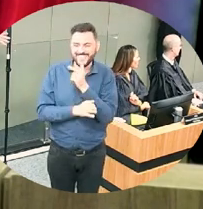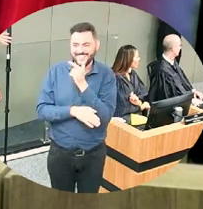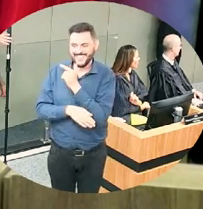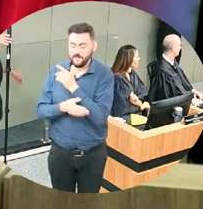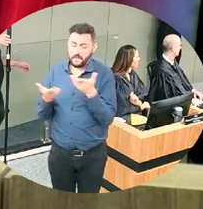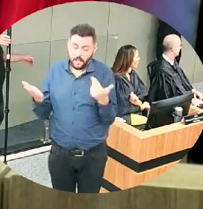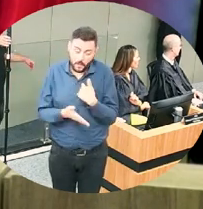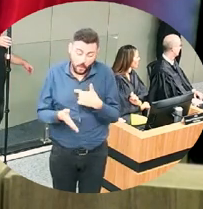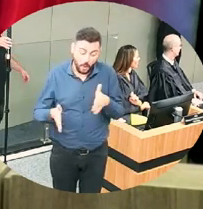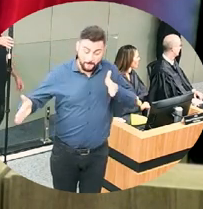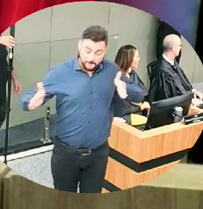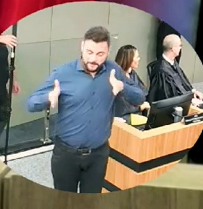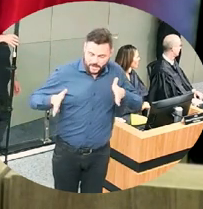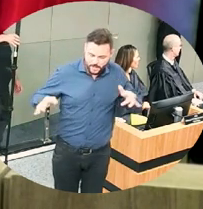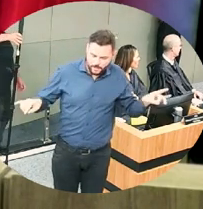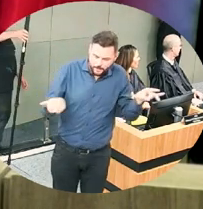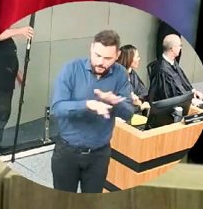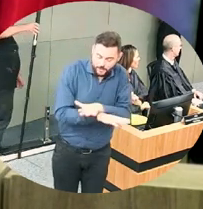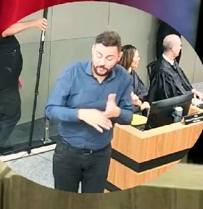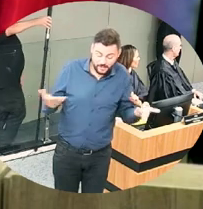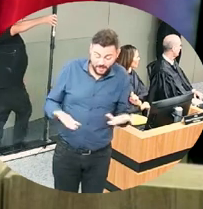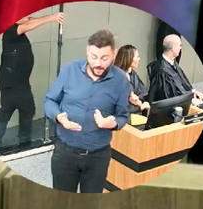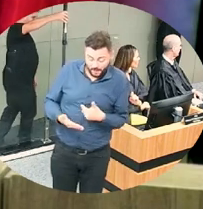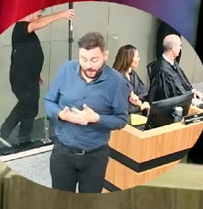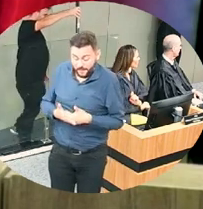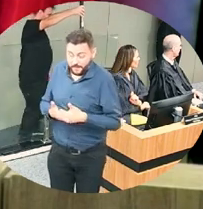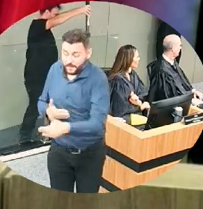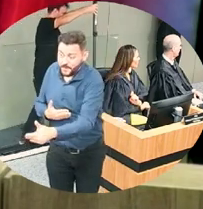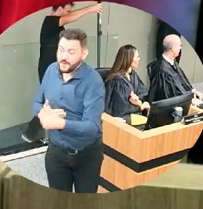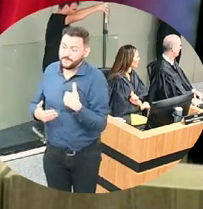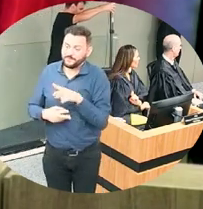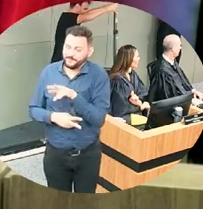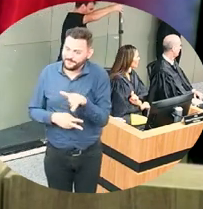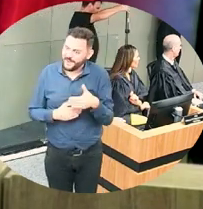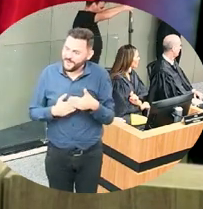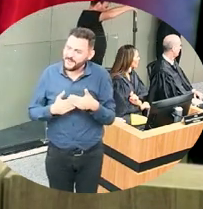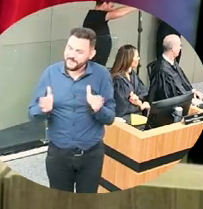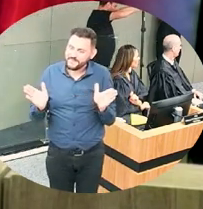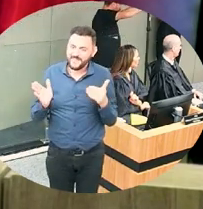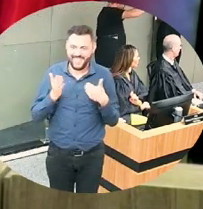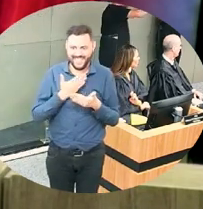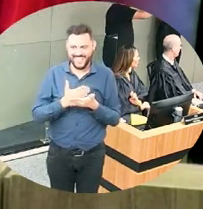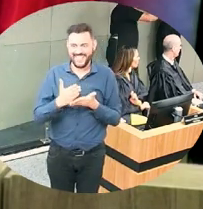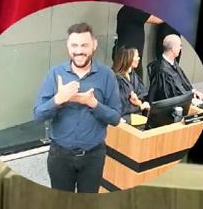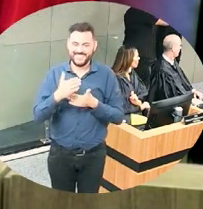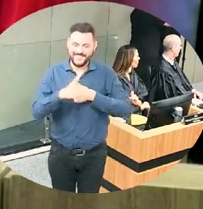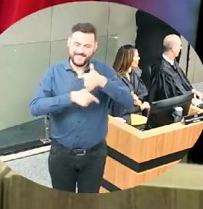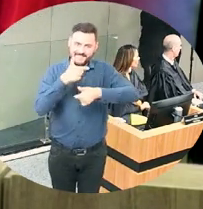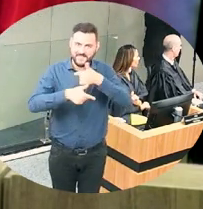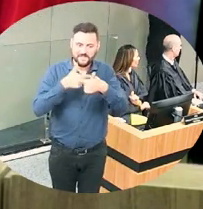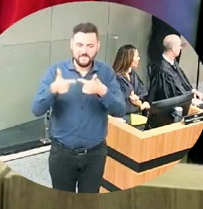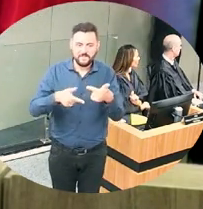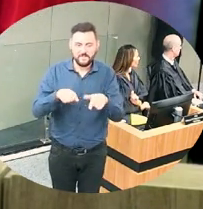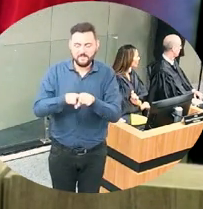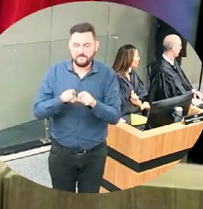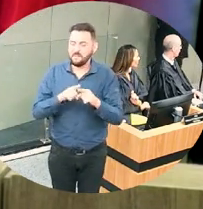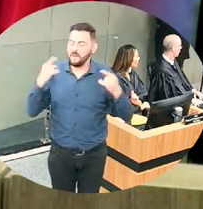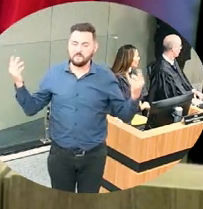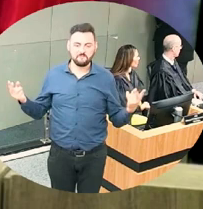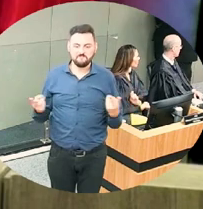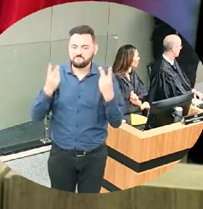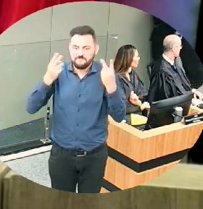gestão que se encerra e ao mesmo tempo desperta em nós os nossos mais sin nossas mais sinceras aspirações de